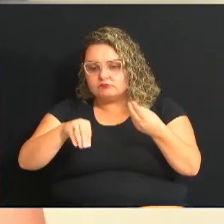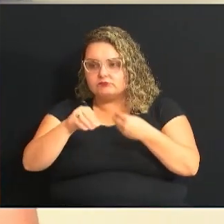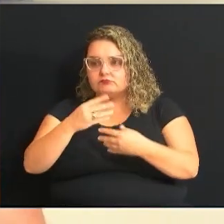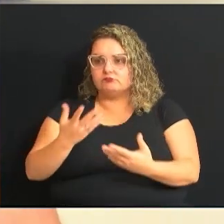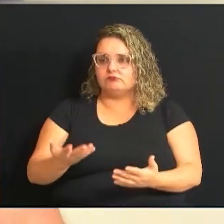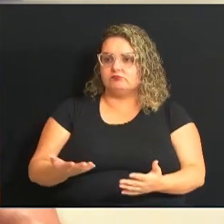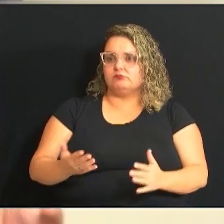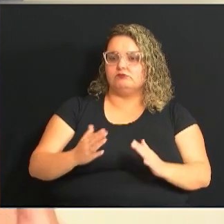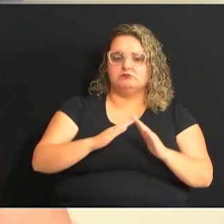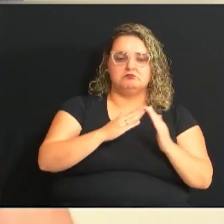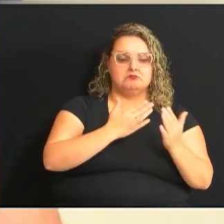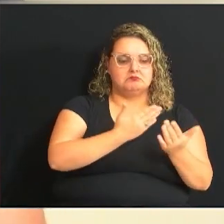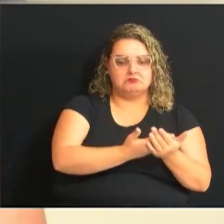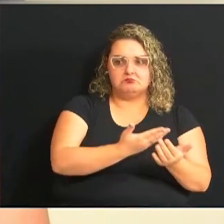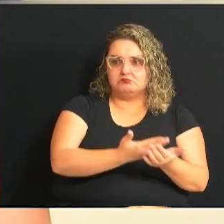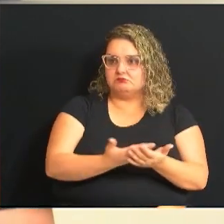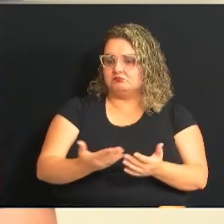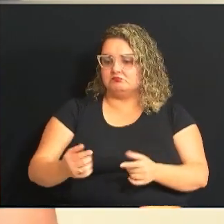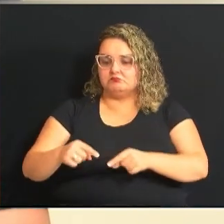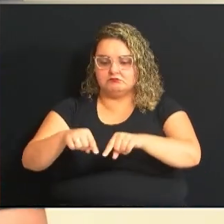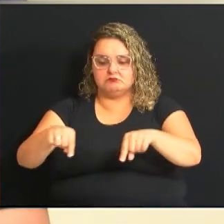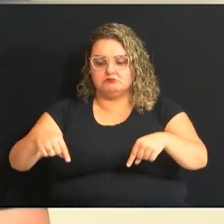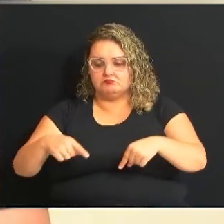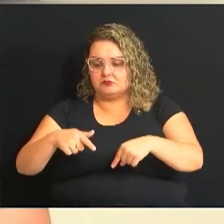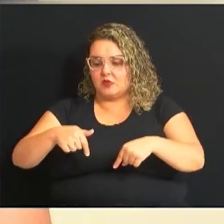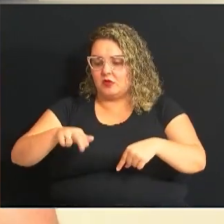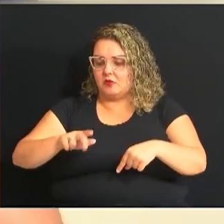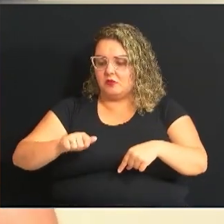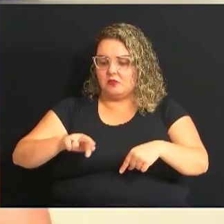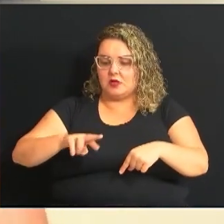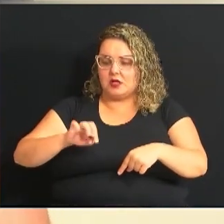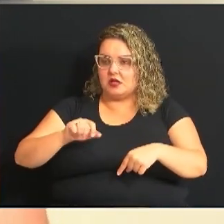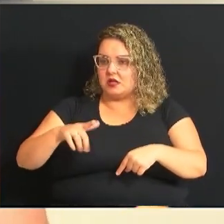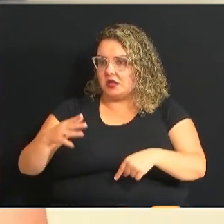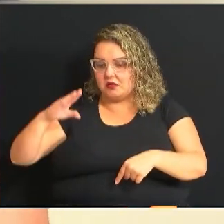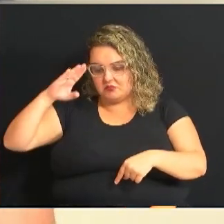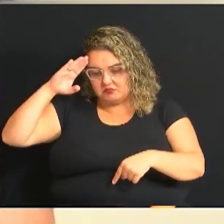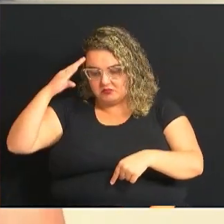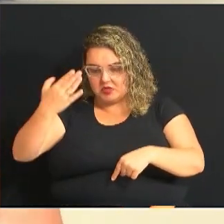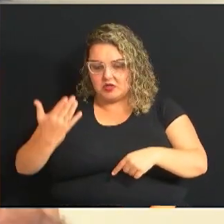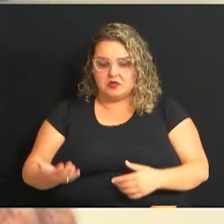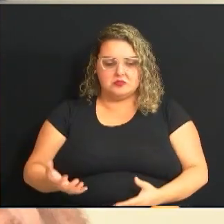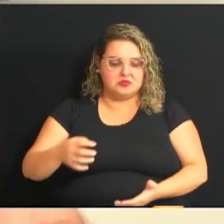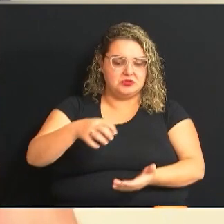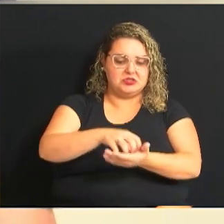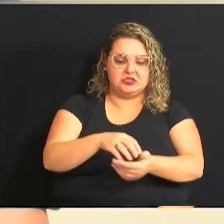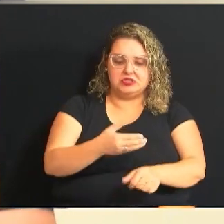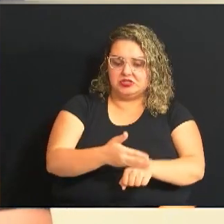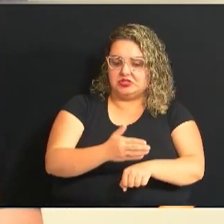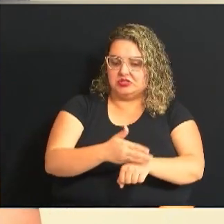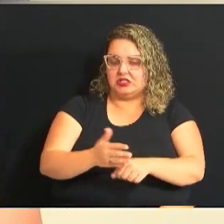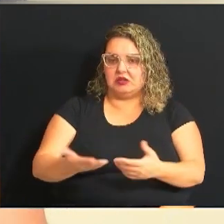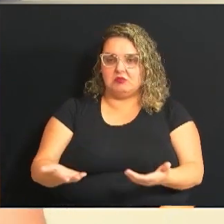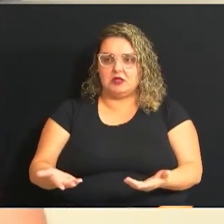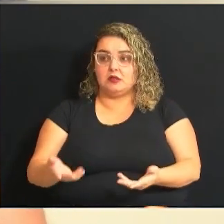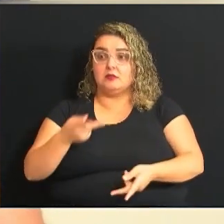de escola com quartel, com centro de